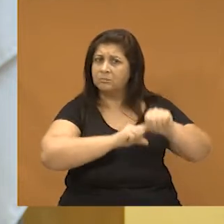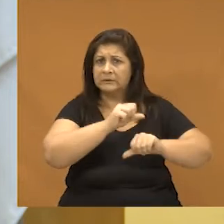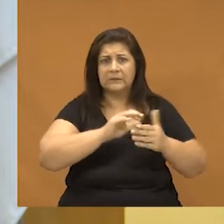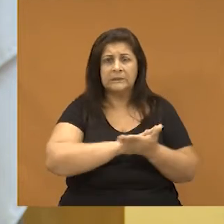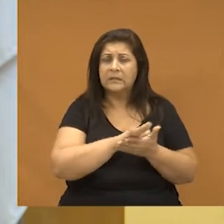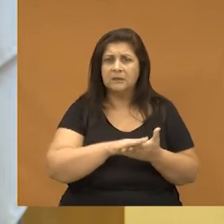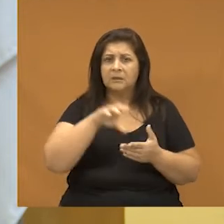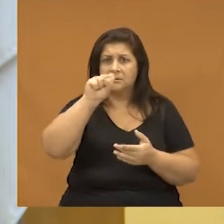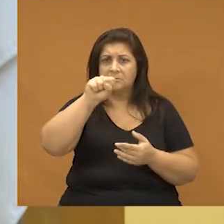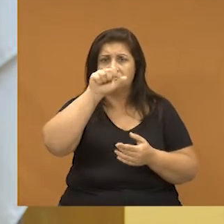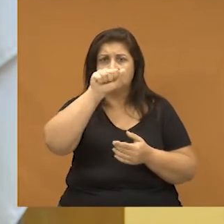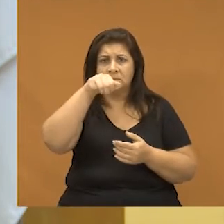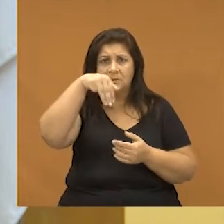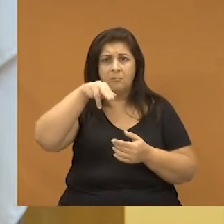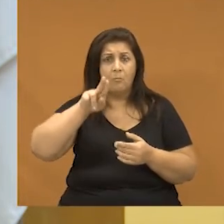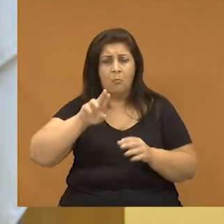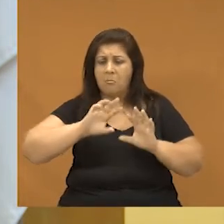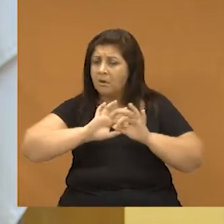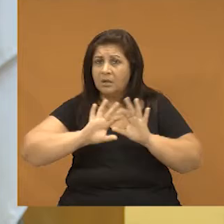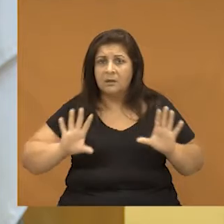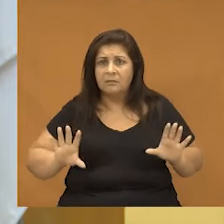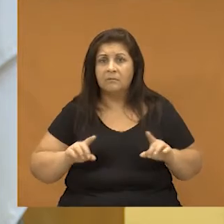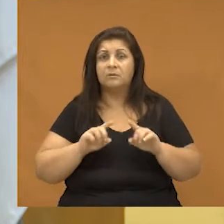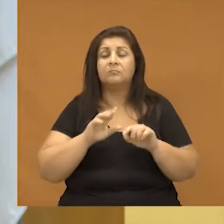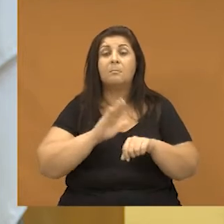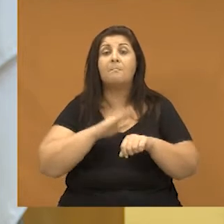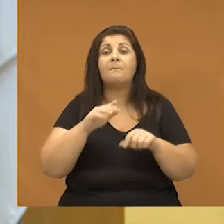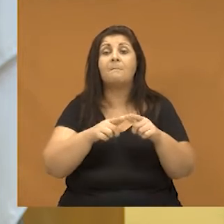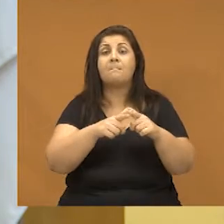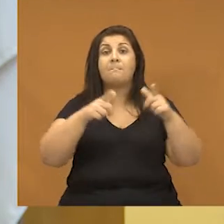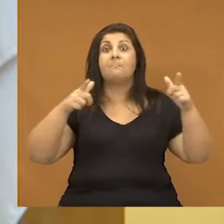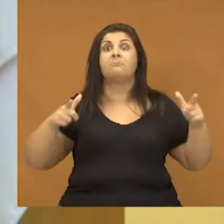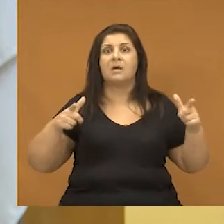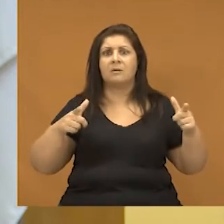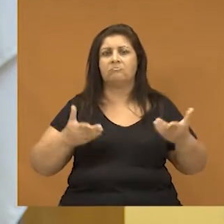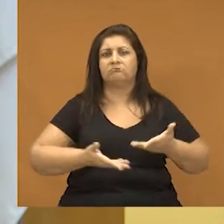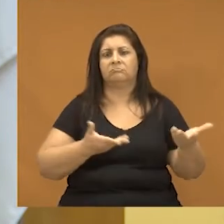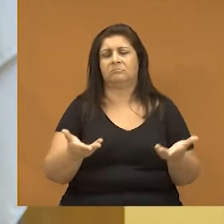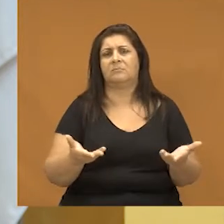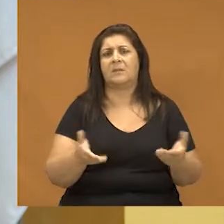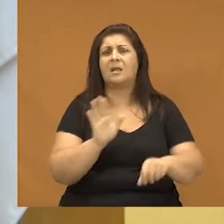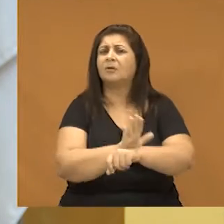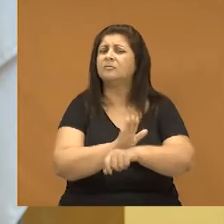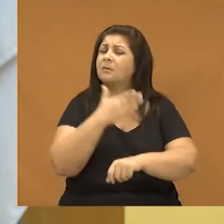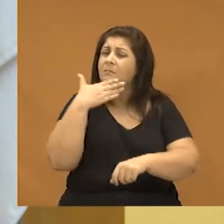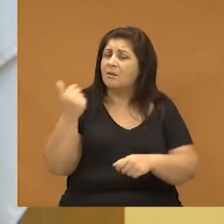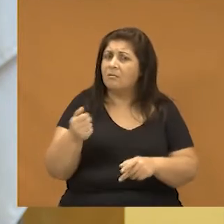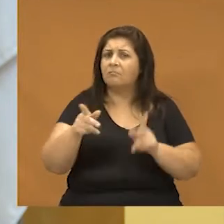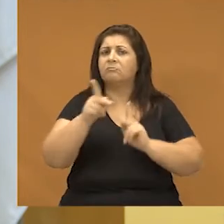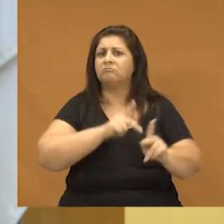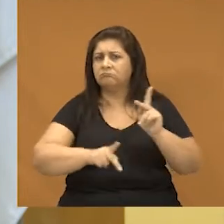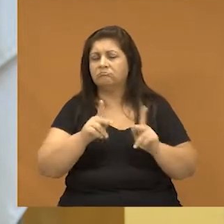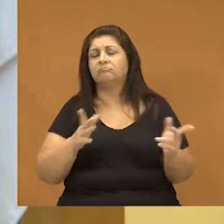serviço do SAMU. Apenas nós vamos estar ampliando esse serviço para, assim, atender melhor a nossa